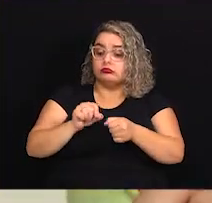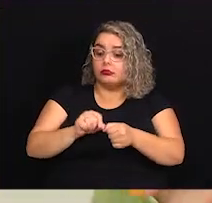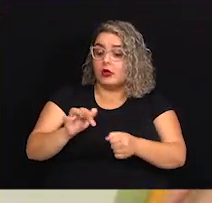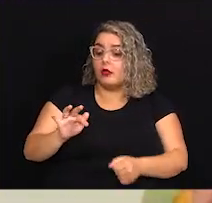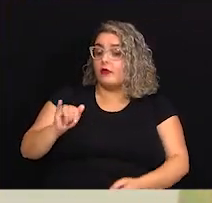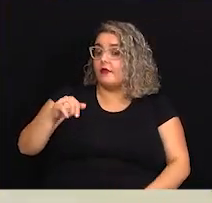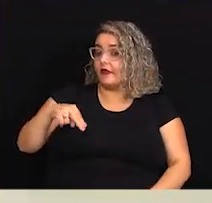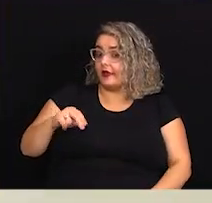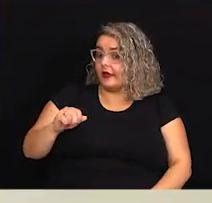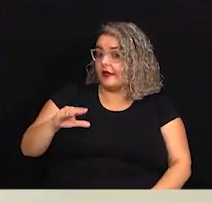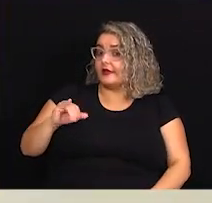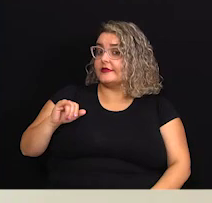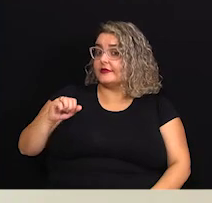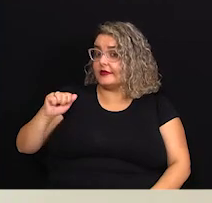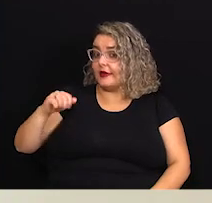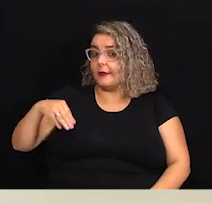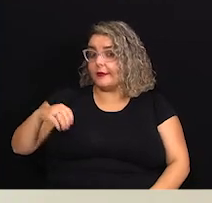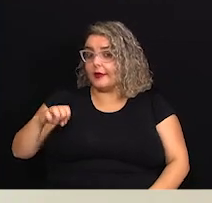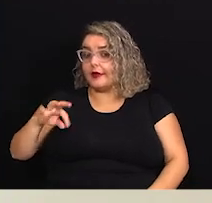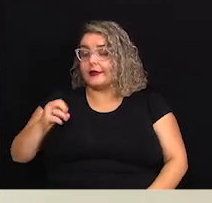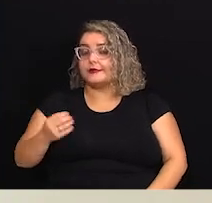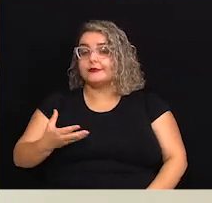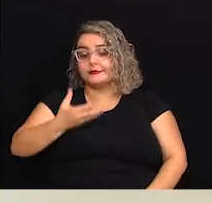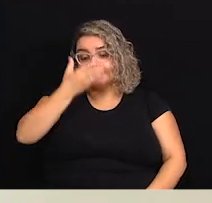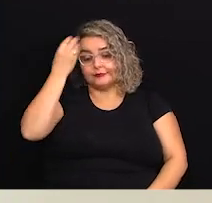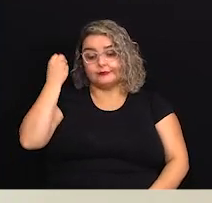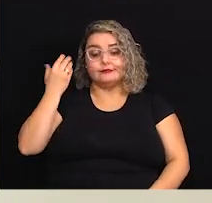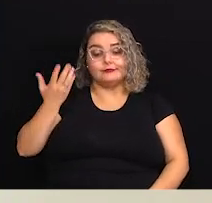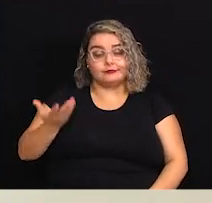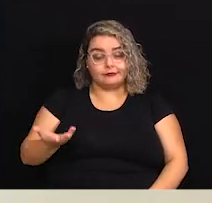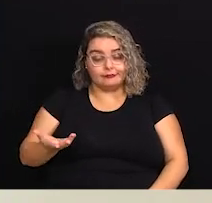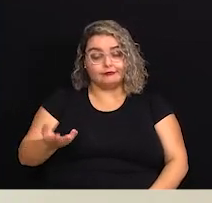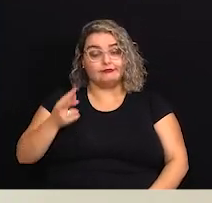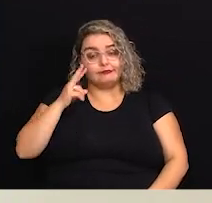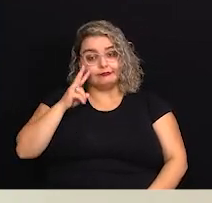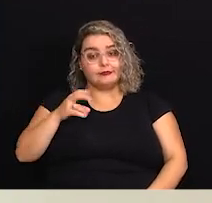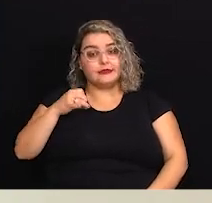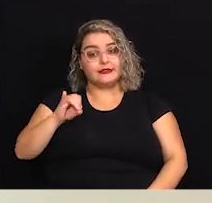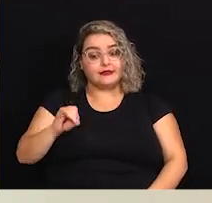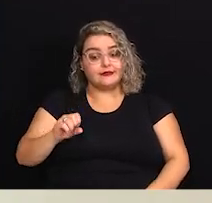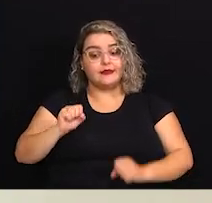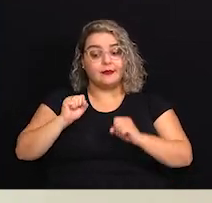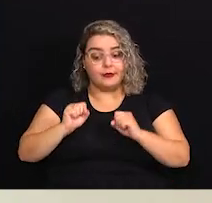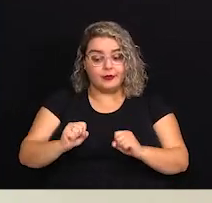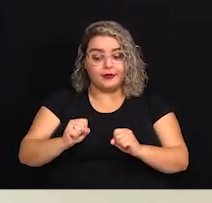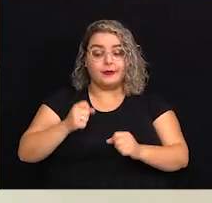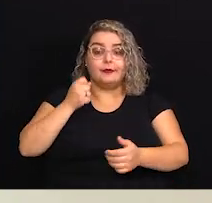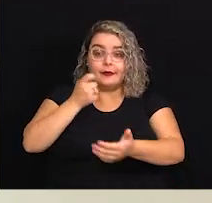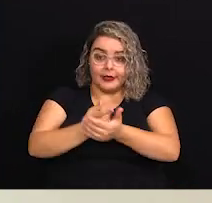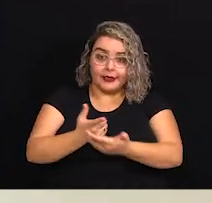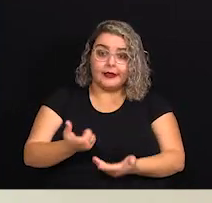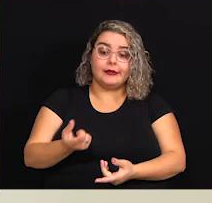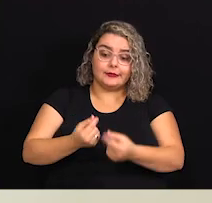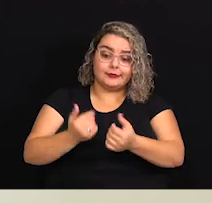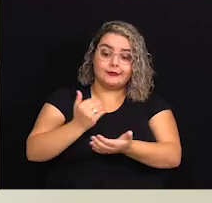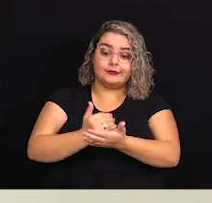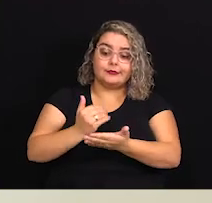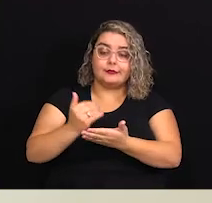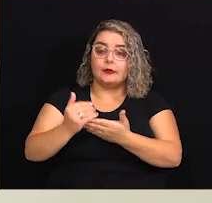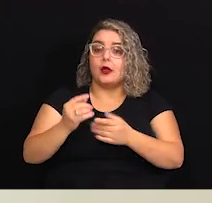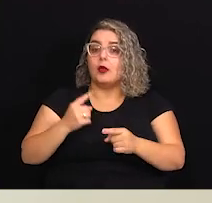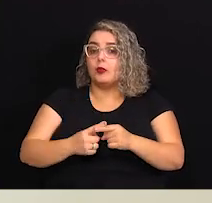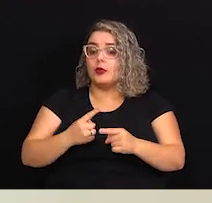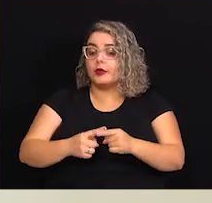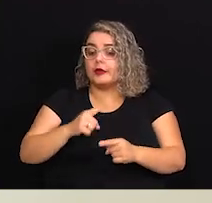financiamento, mas ela se esquece de olhar se ela vai ter condições de honrar com aquilo, né? Com o valor do financiamento. Porque ela não olha